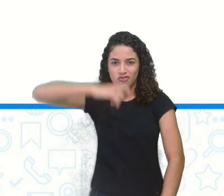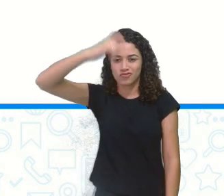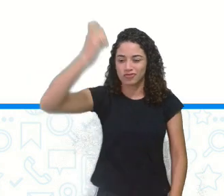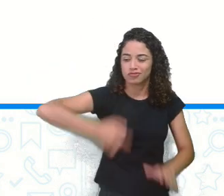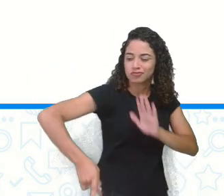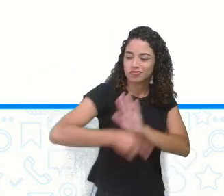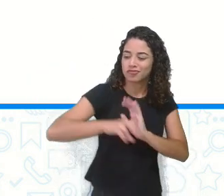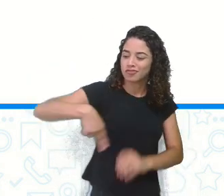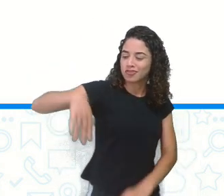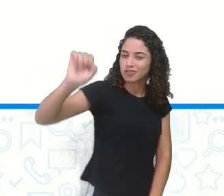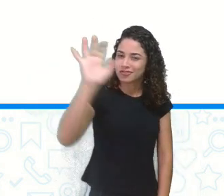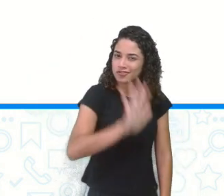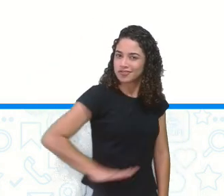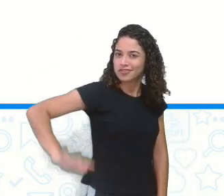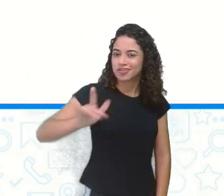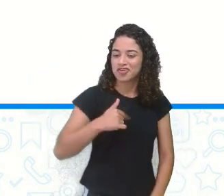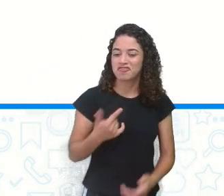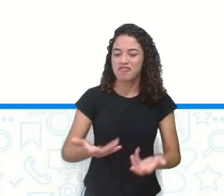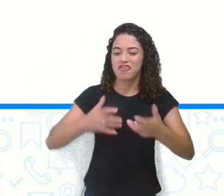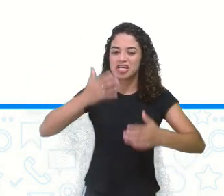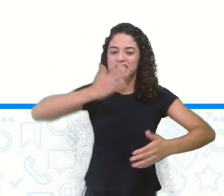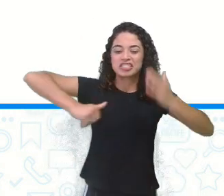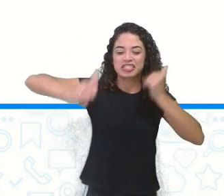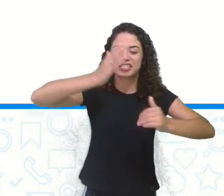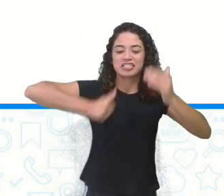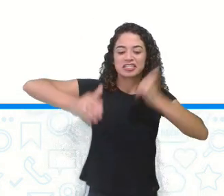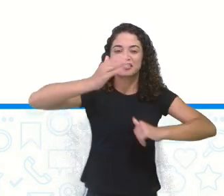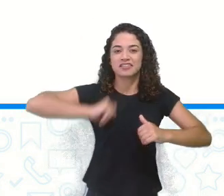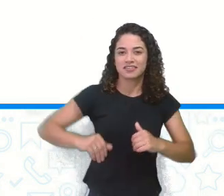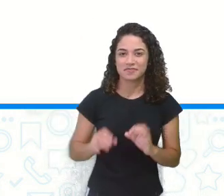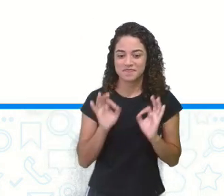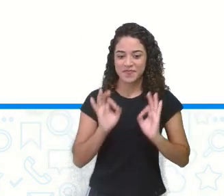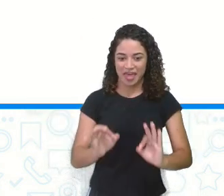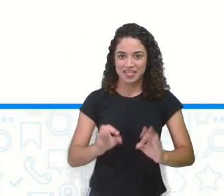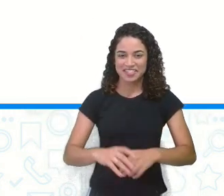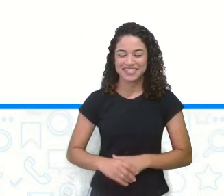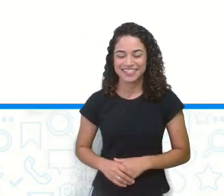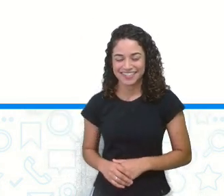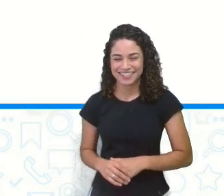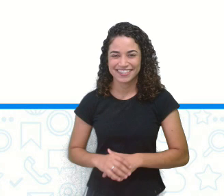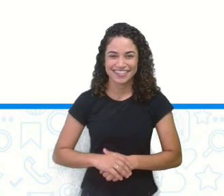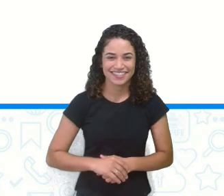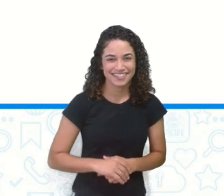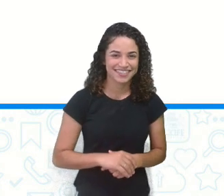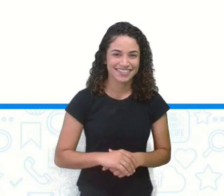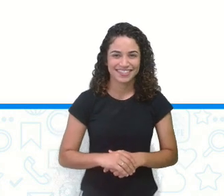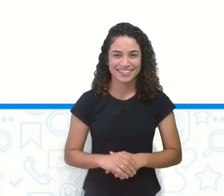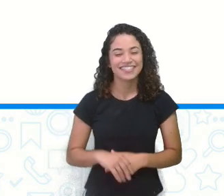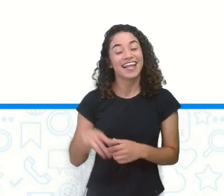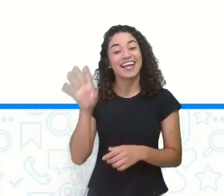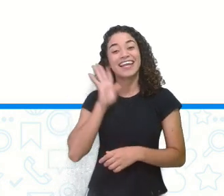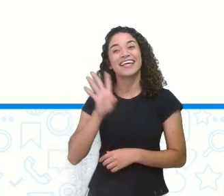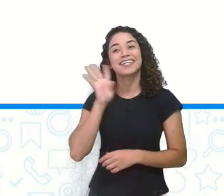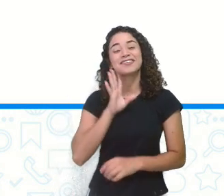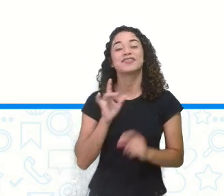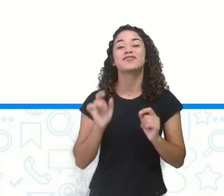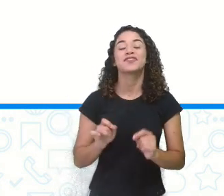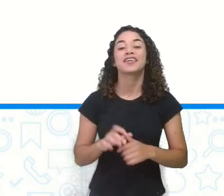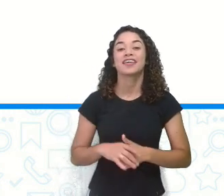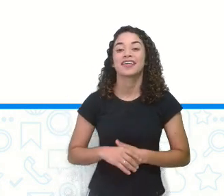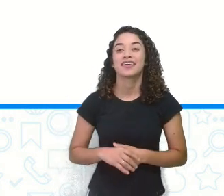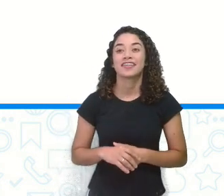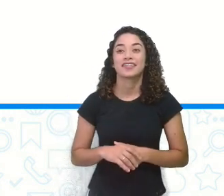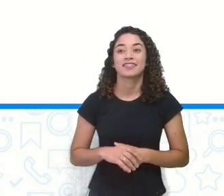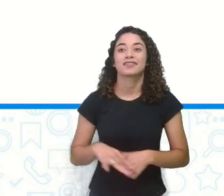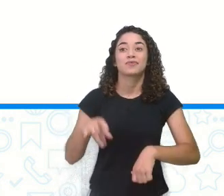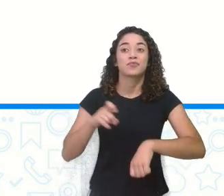nordestino da gema, devoro sem qualquer dilema. Olha só. Eu gostei. E o legal, né, professora Sandra, é